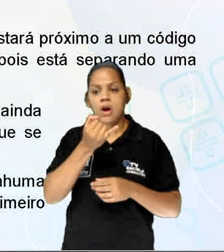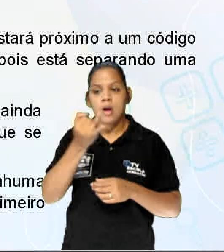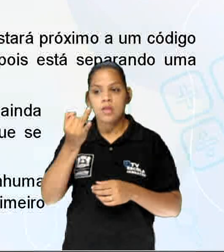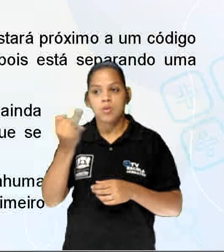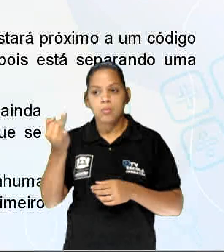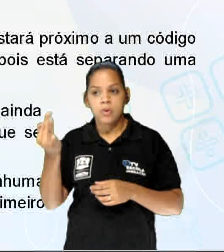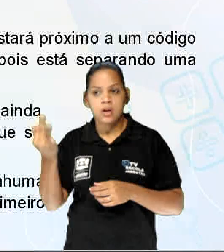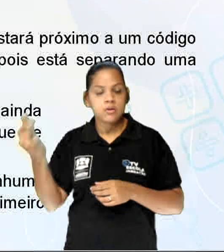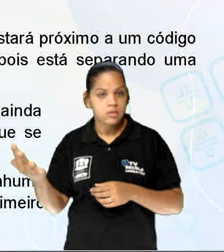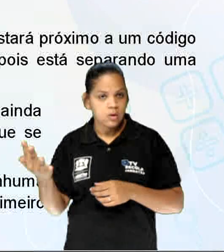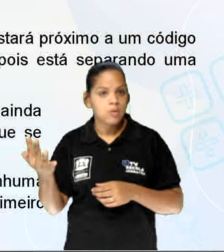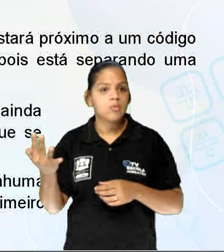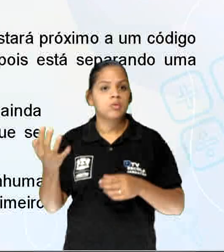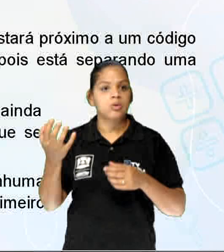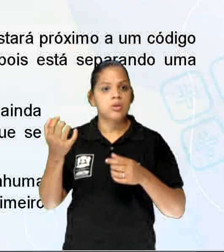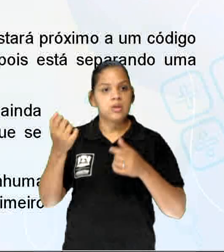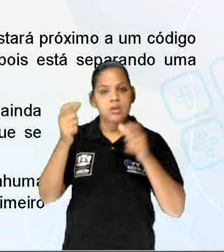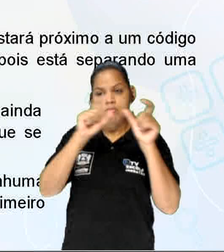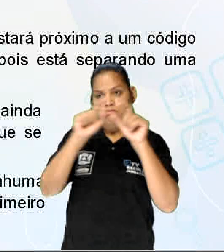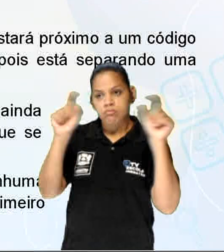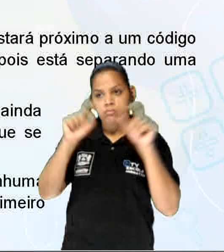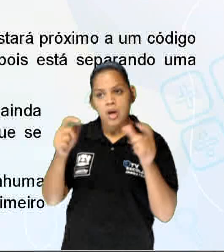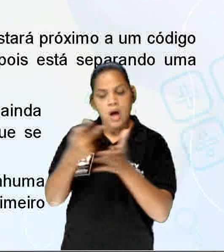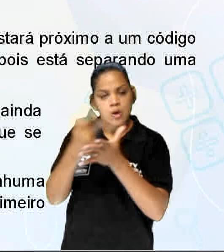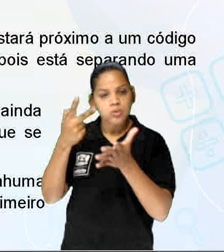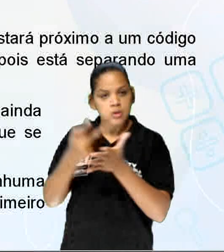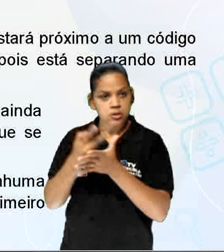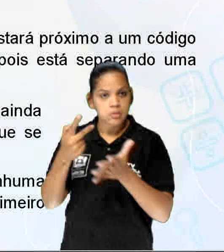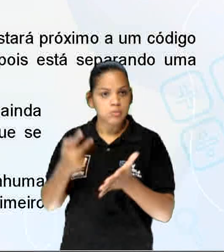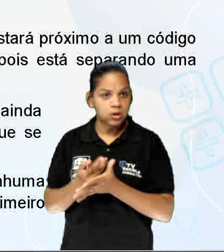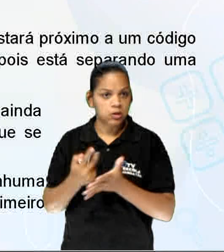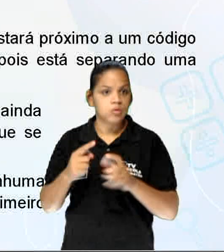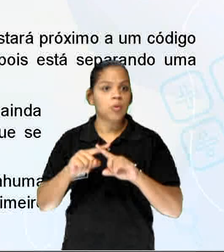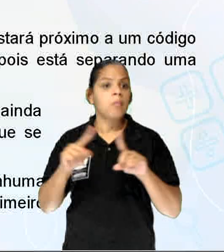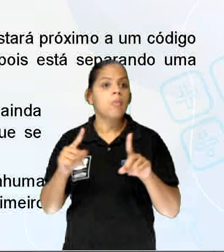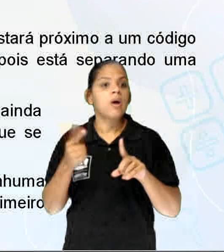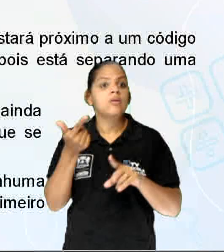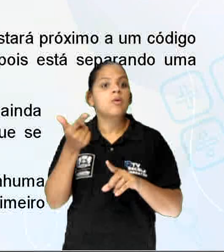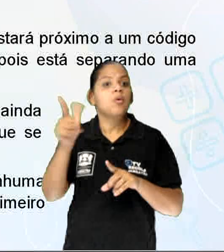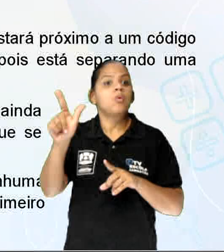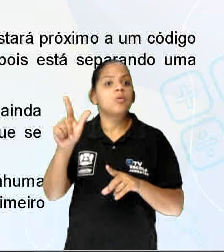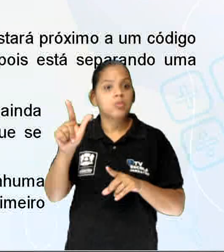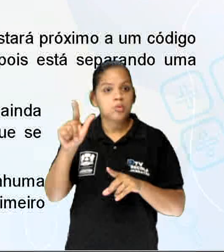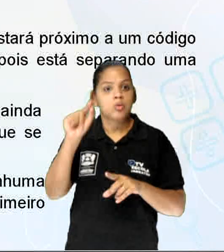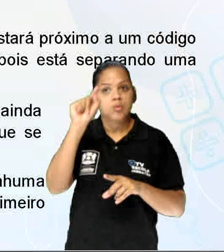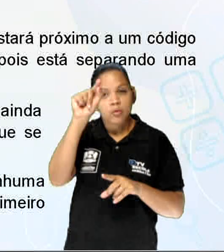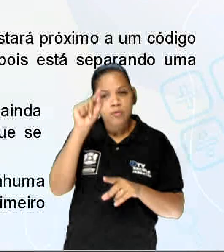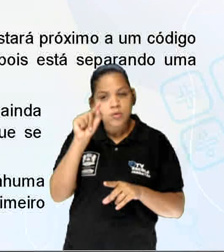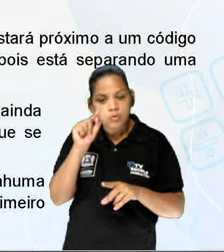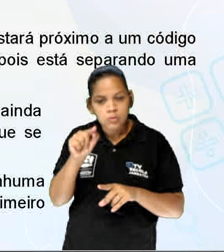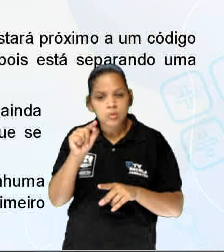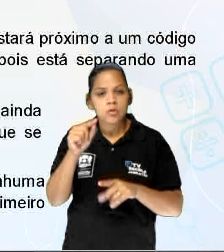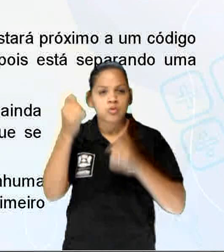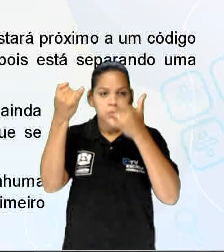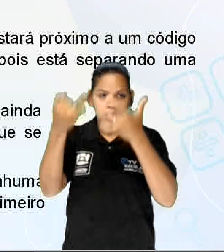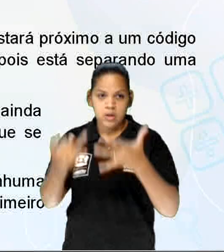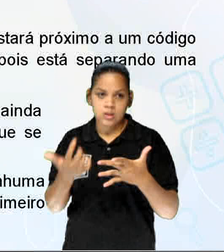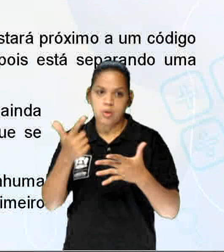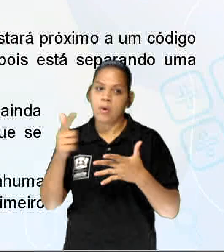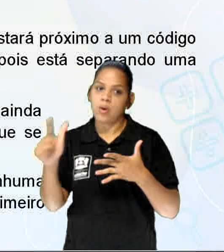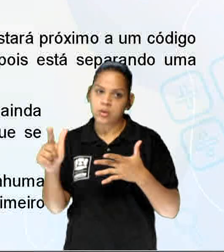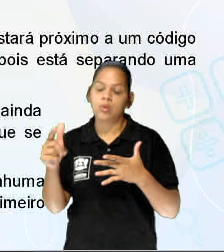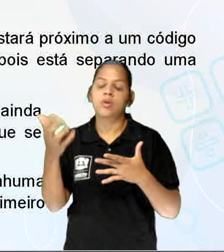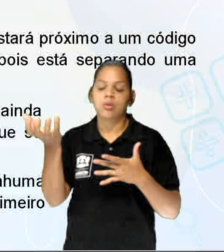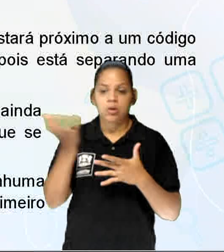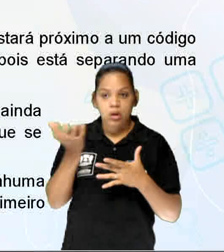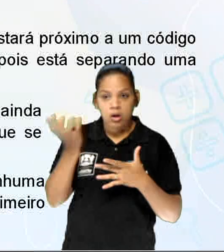Porém, aqui é um outro caso que justifica-se o uso dos 2 pontos. É quando eu quero dar uma explicação. Então, o fato